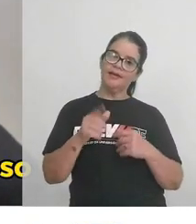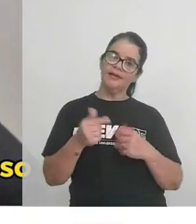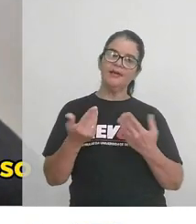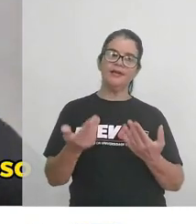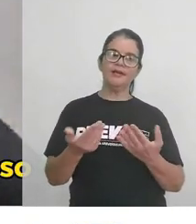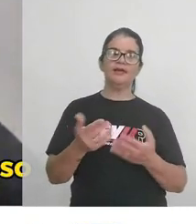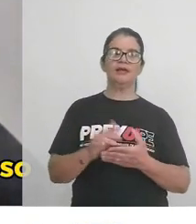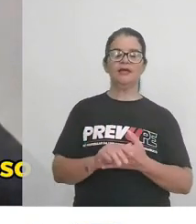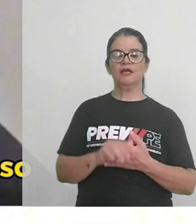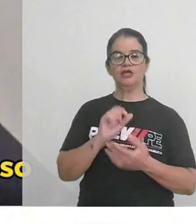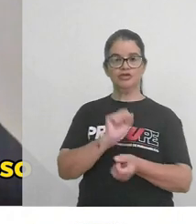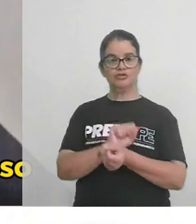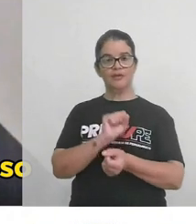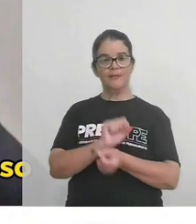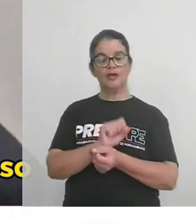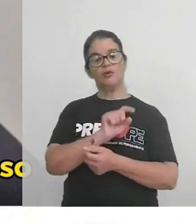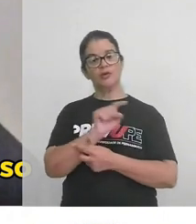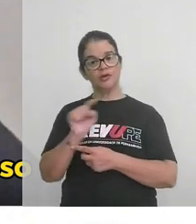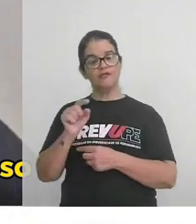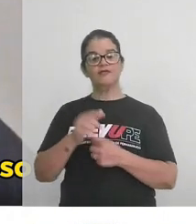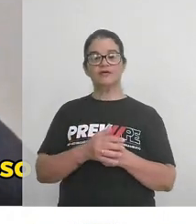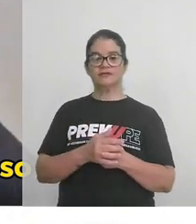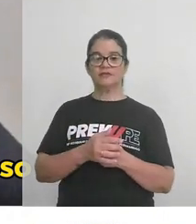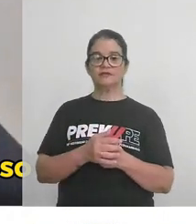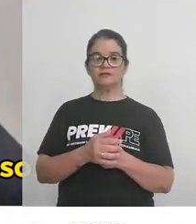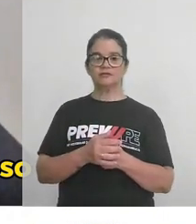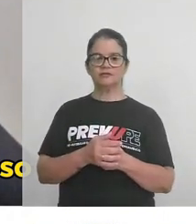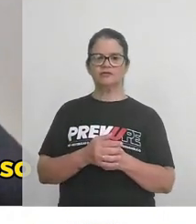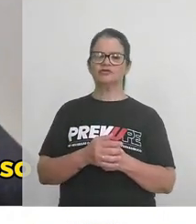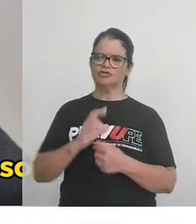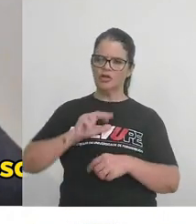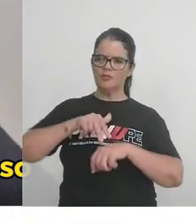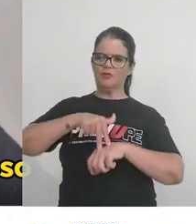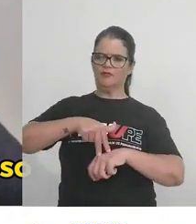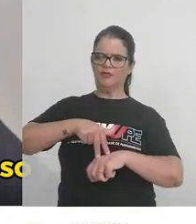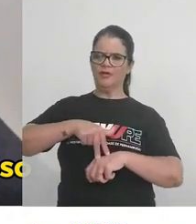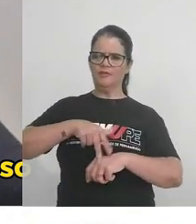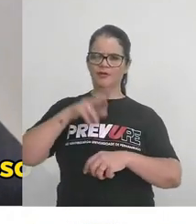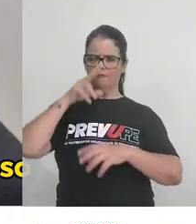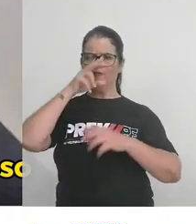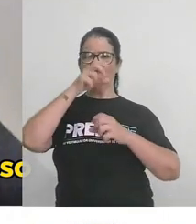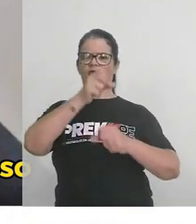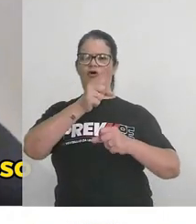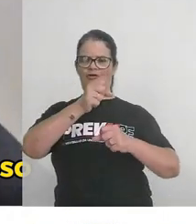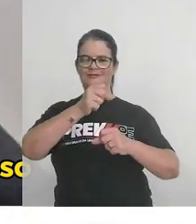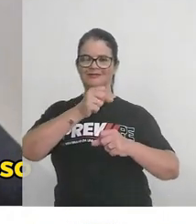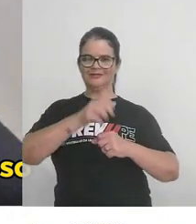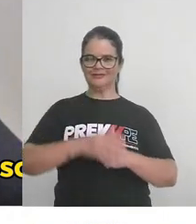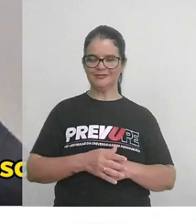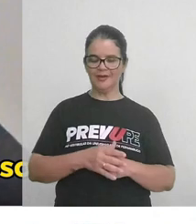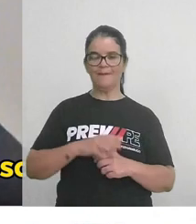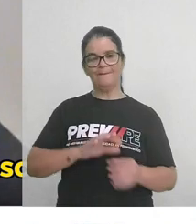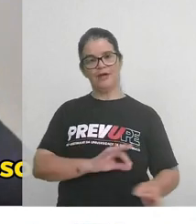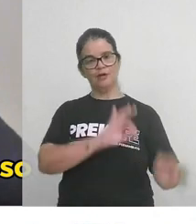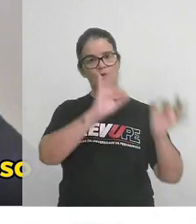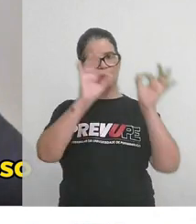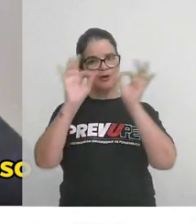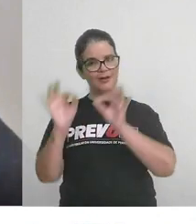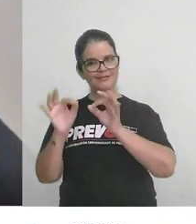e espero que vocês estejam firmes e fortes para o